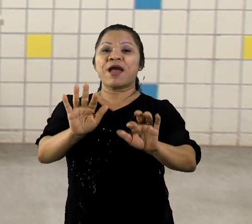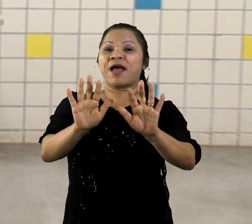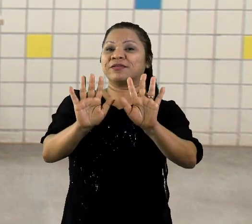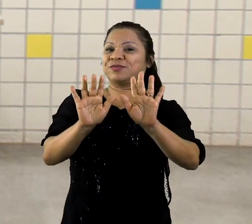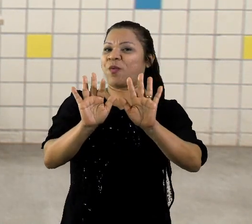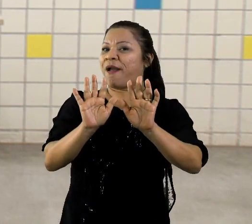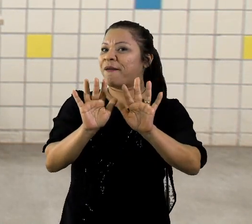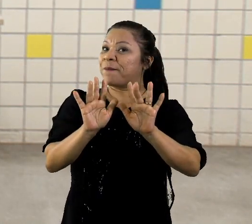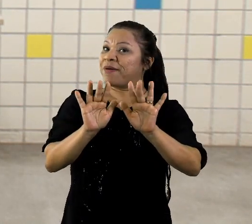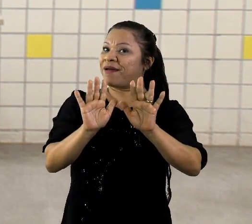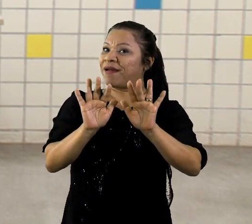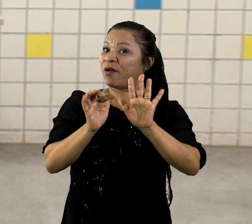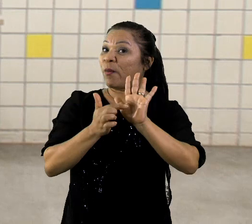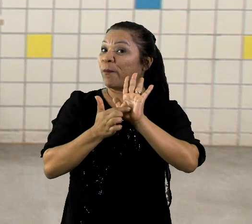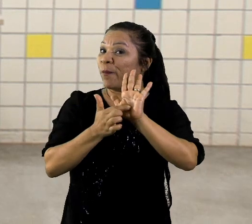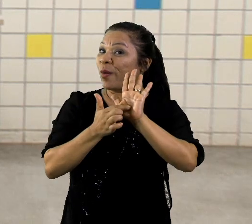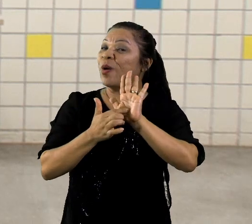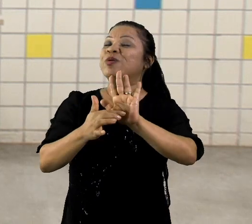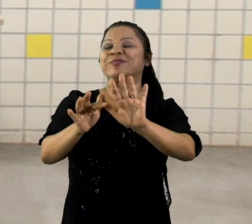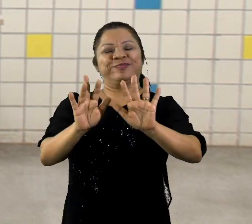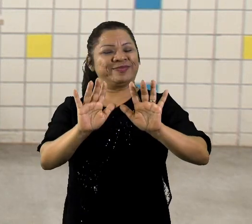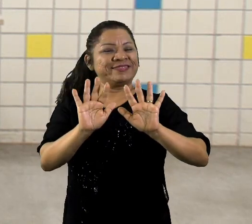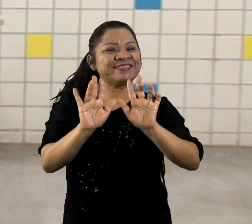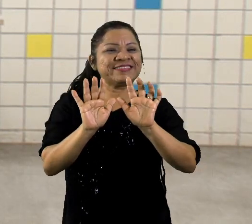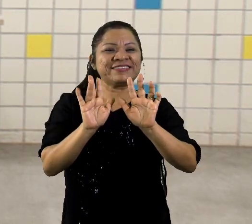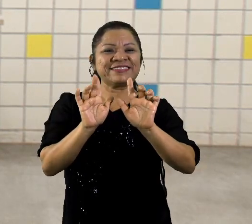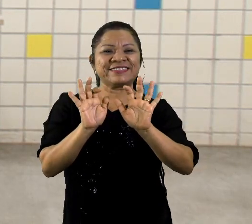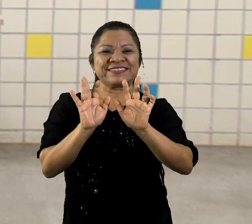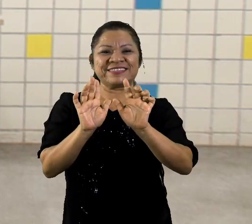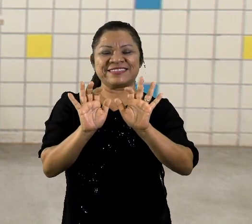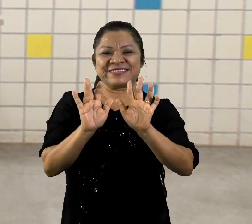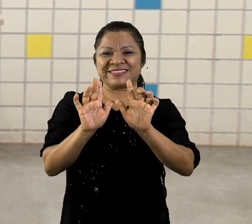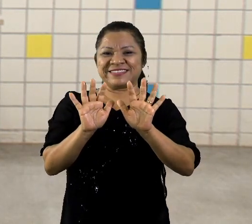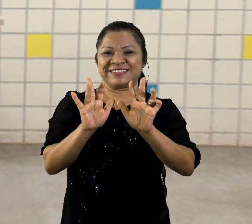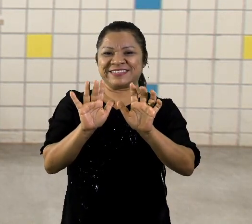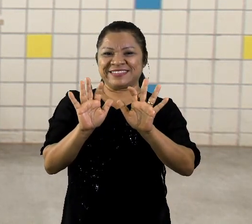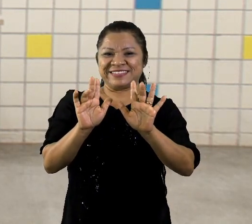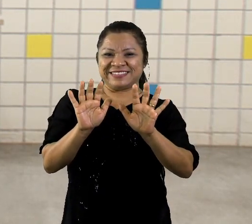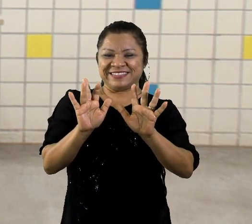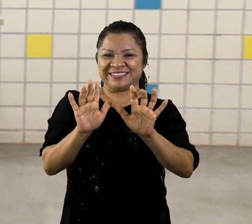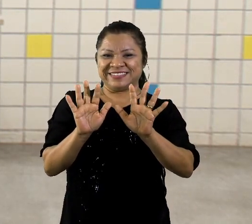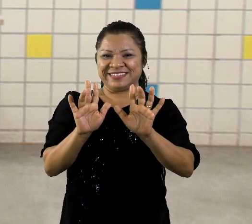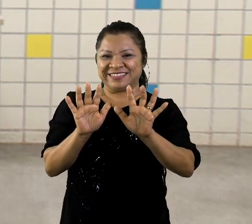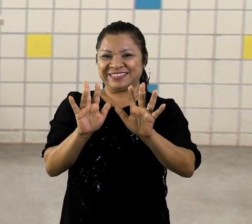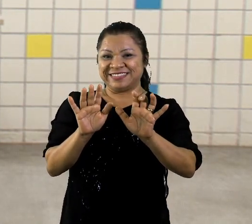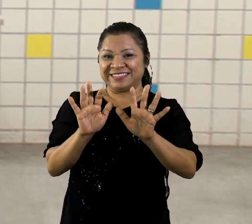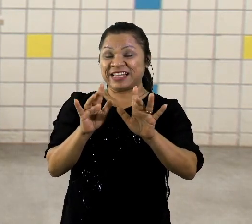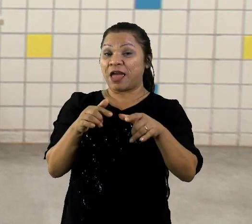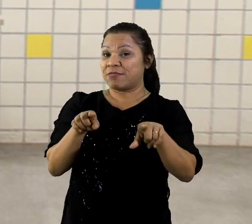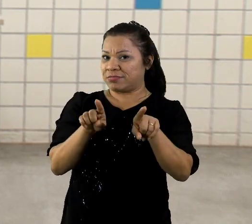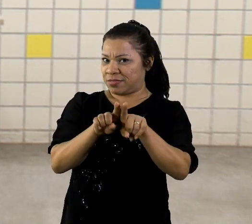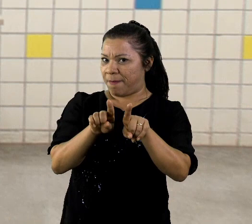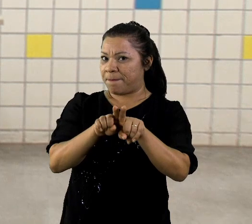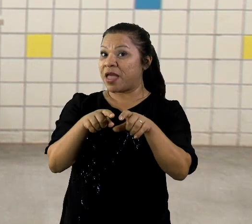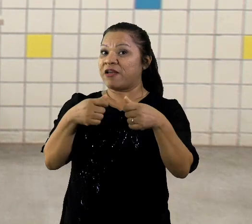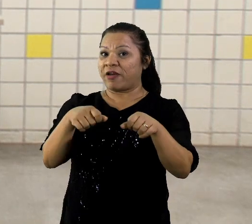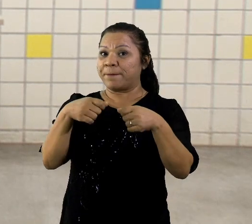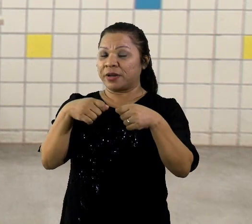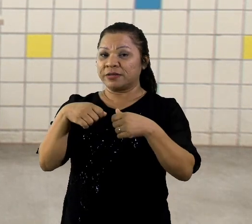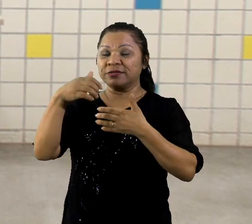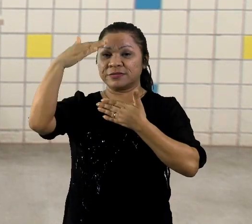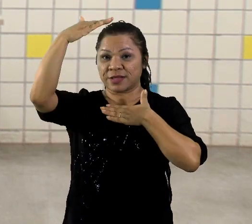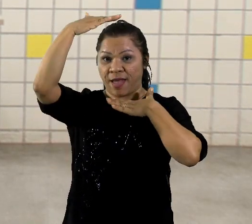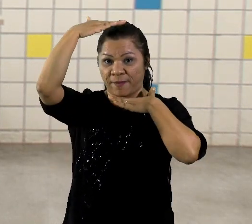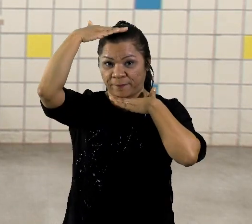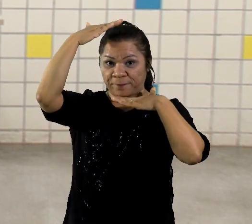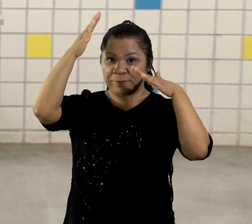ó. Isso, mexendo os dedinhos. Isso, precisar das suas mãozinhas. E também você vai precisar da sua cabeça. Para